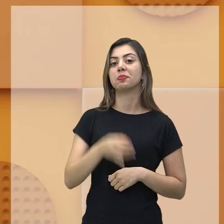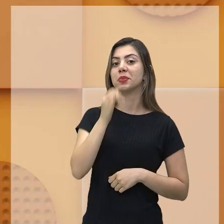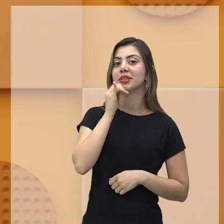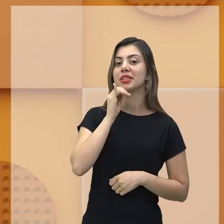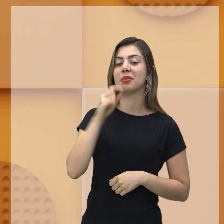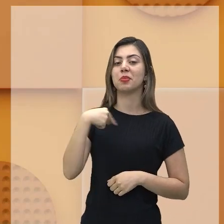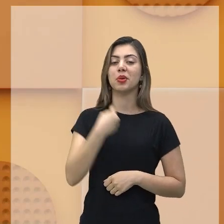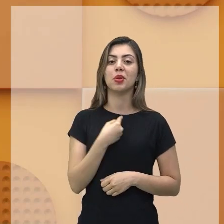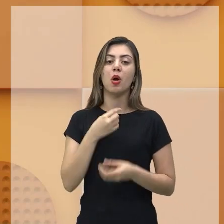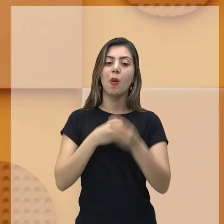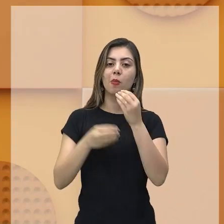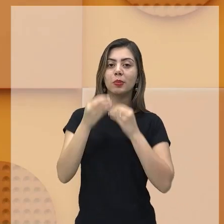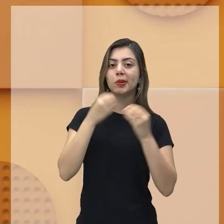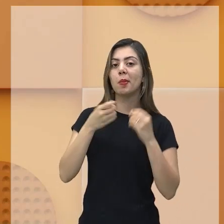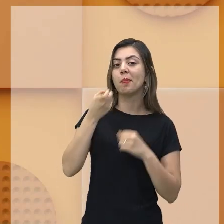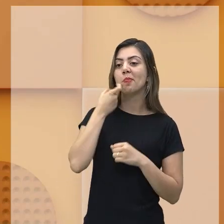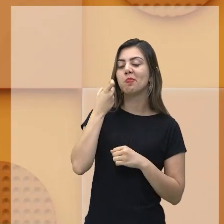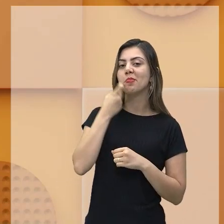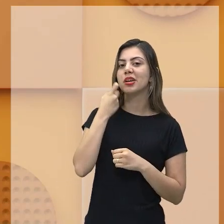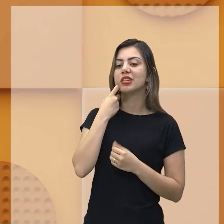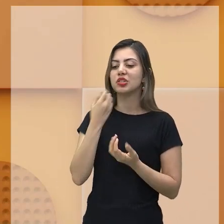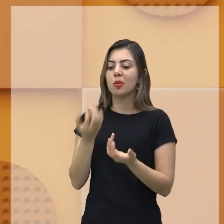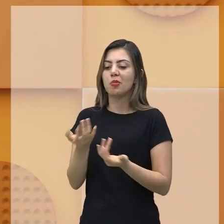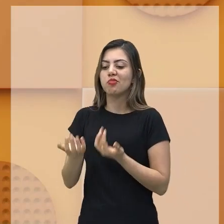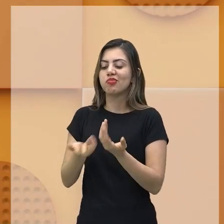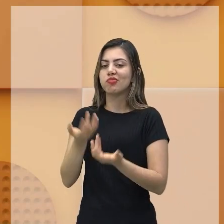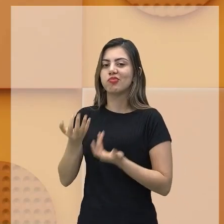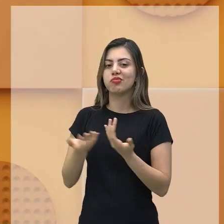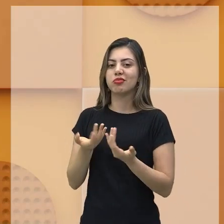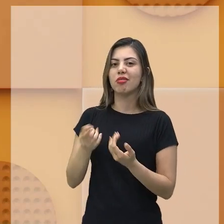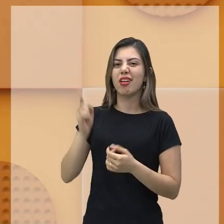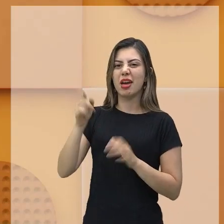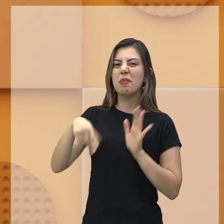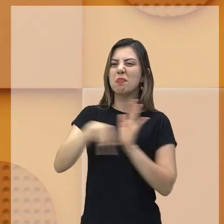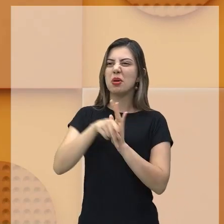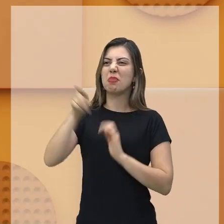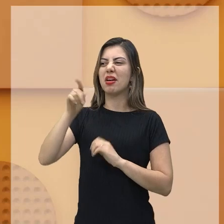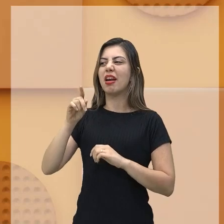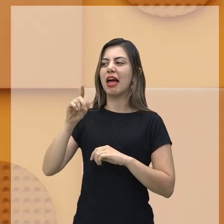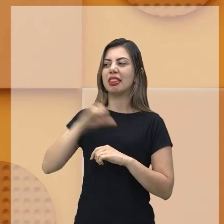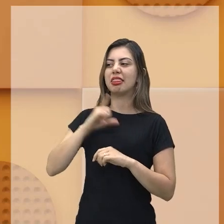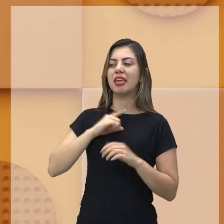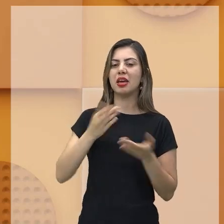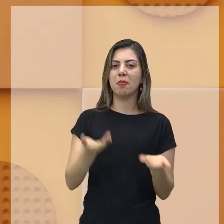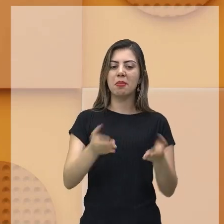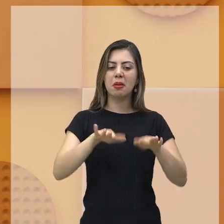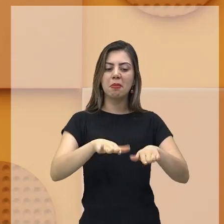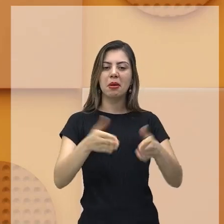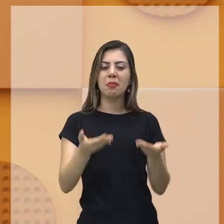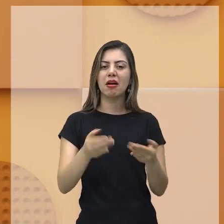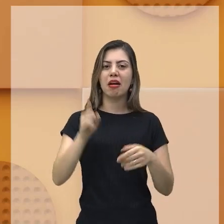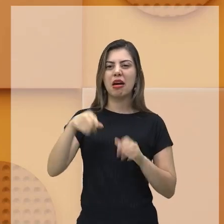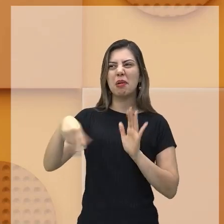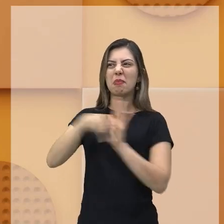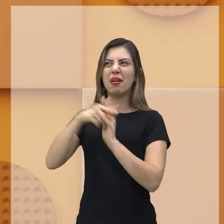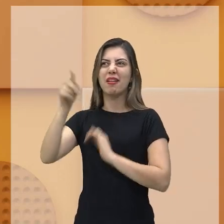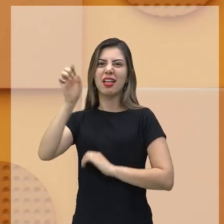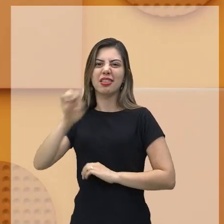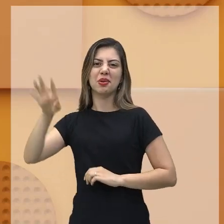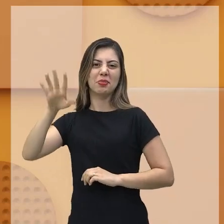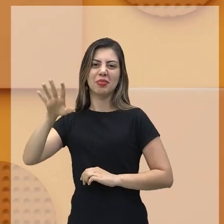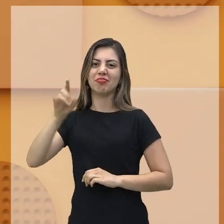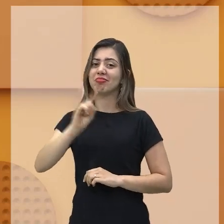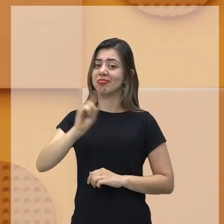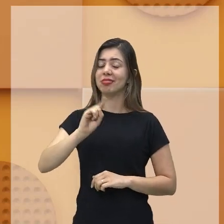exemplo, de comer peixe assado, ele não vem do europeu, tá, gente? Ele vem da população indígena. O ato de comer algumas frutas,